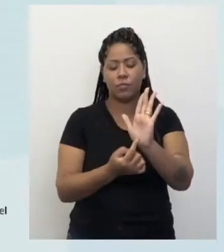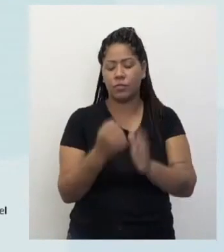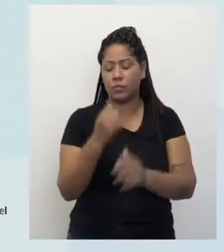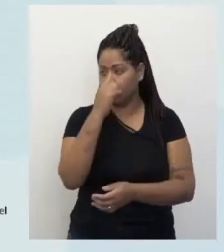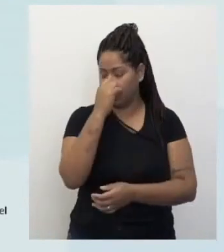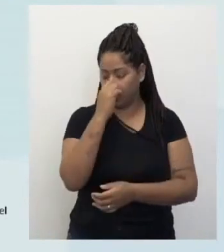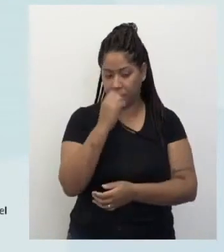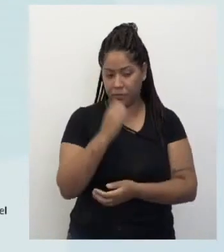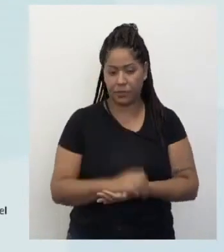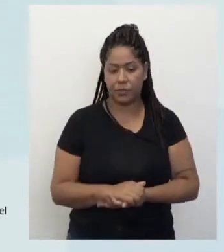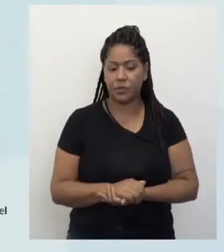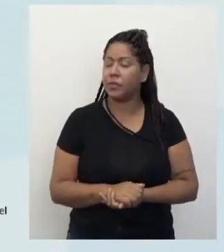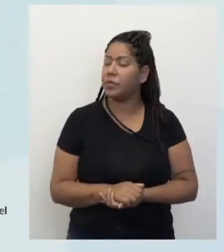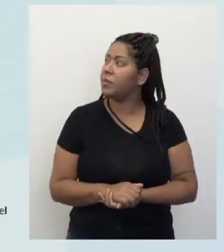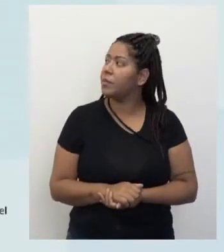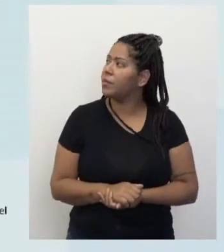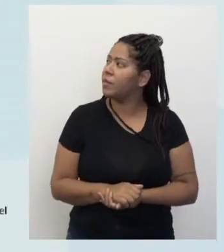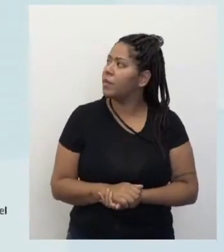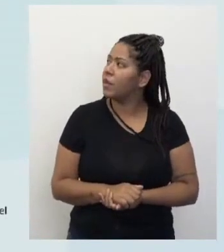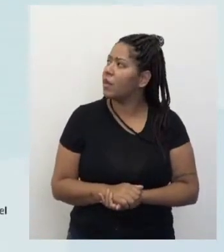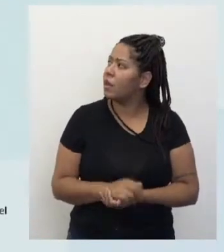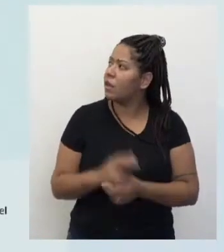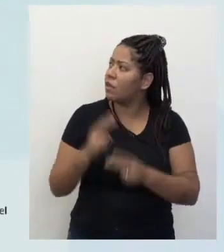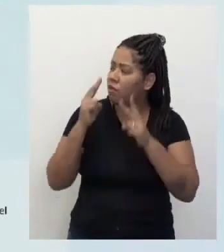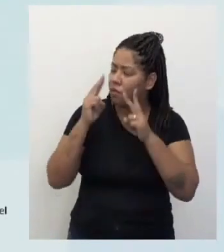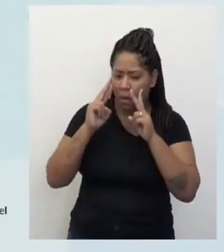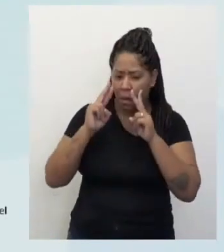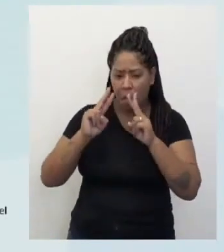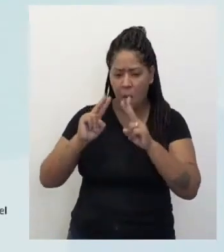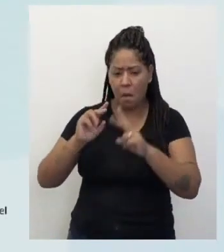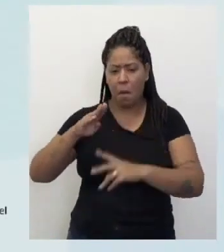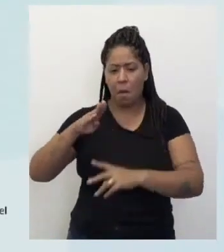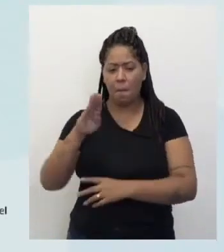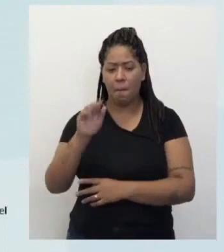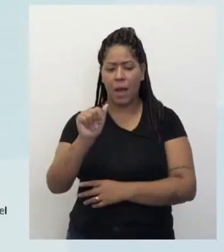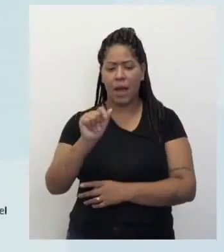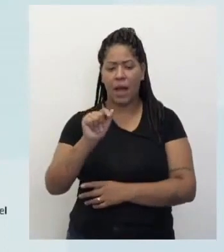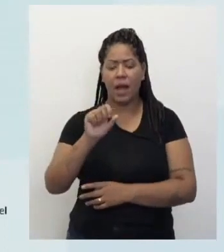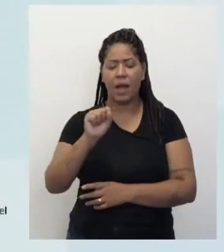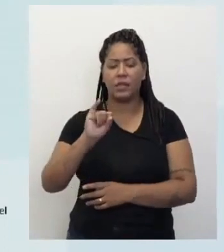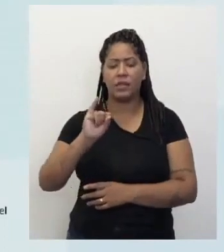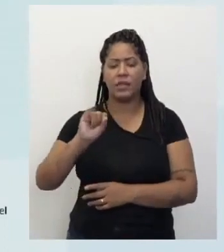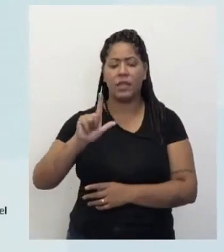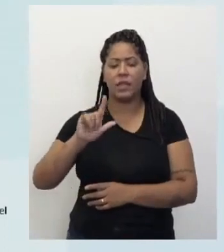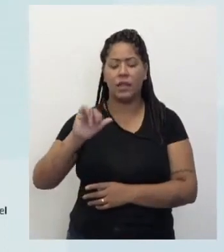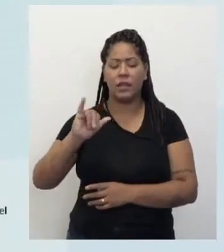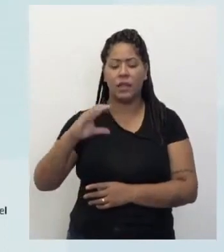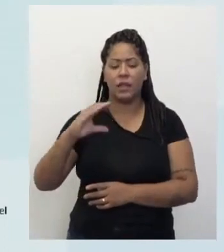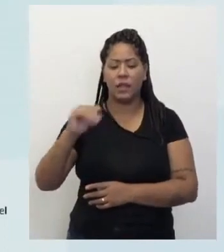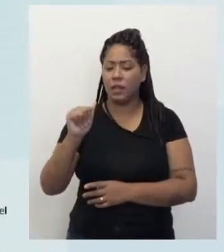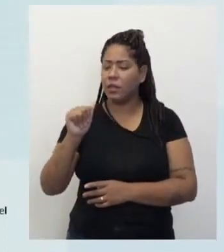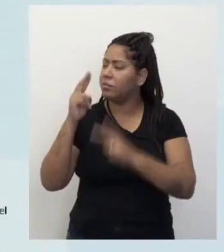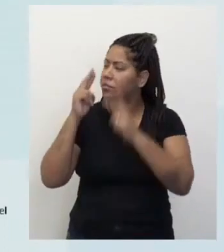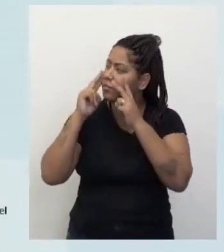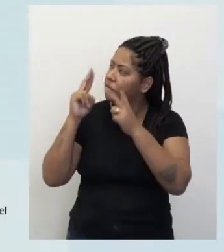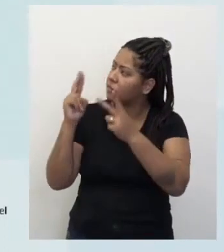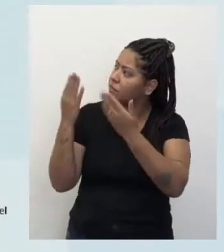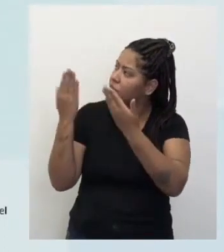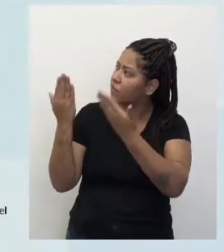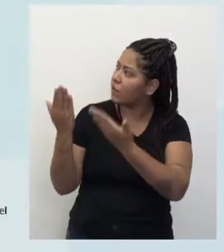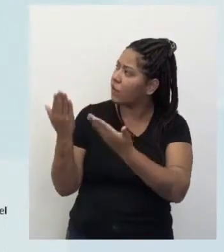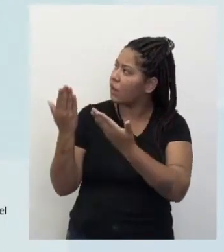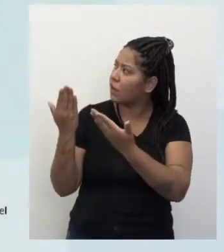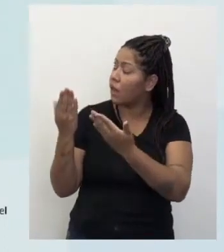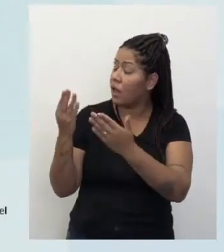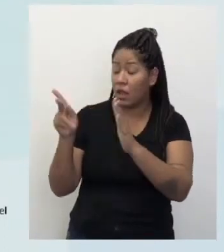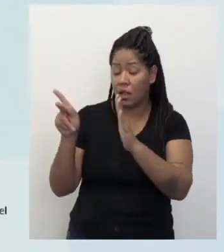Então, vocês vejam que o termo basílica, que é até hoje designado aí, designa templos